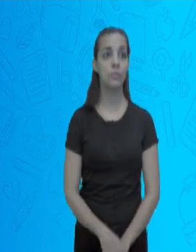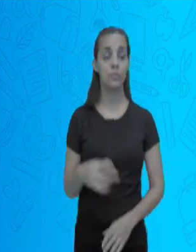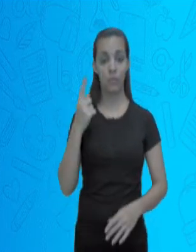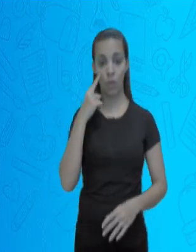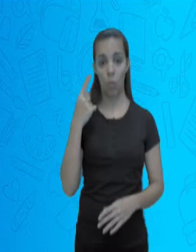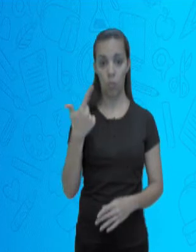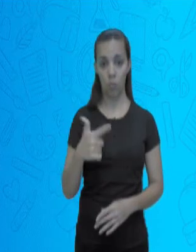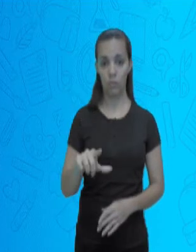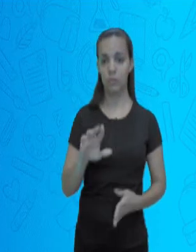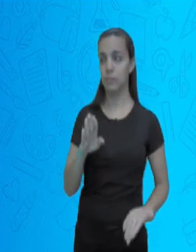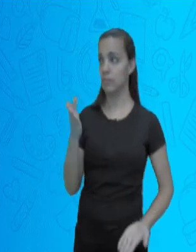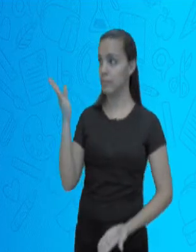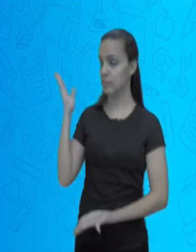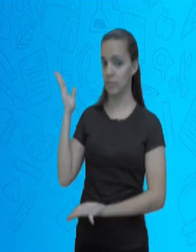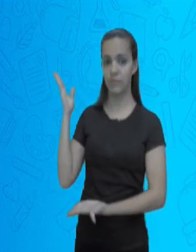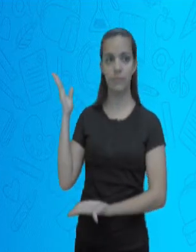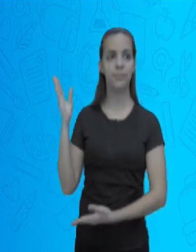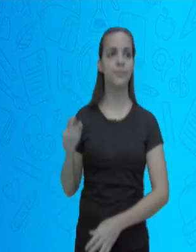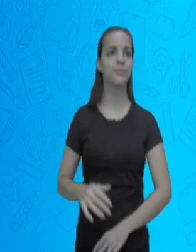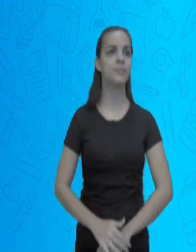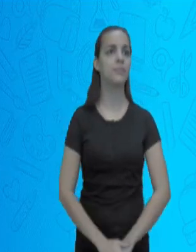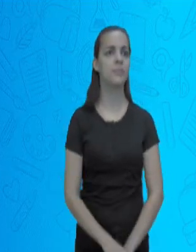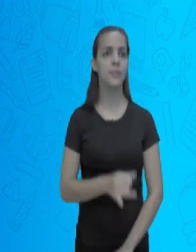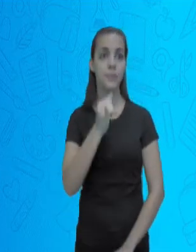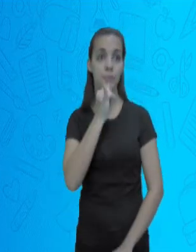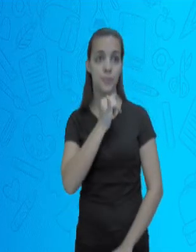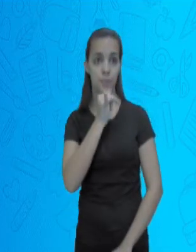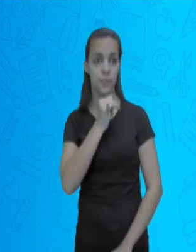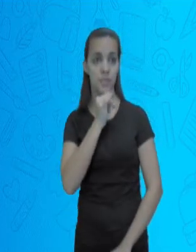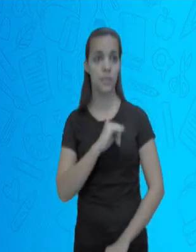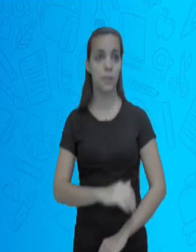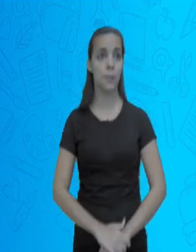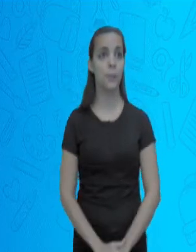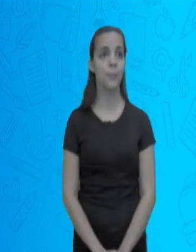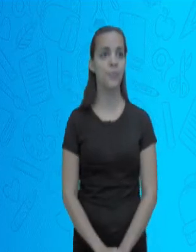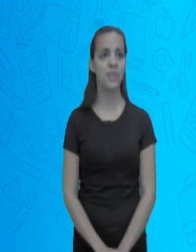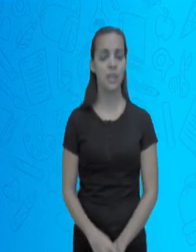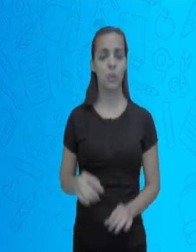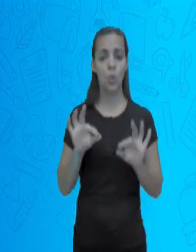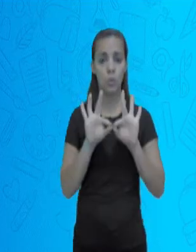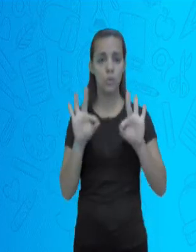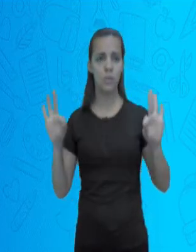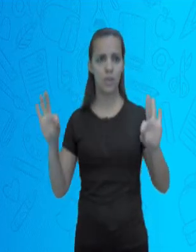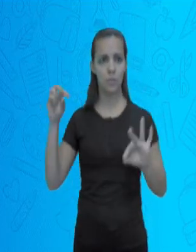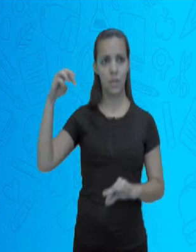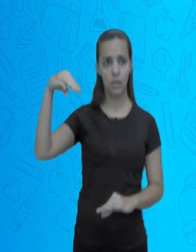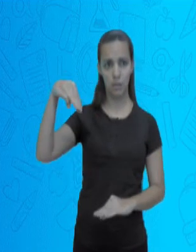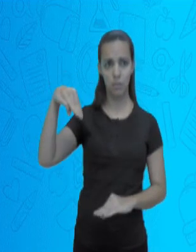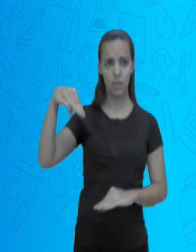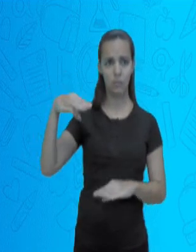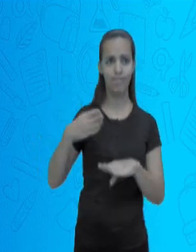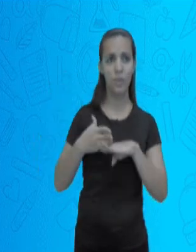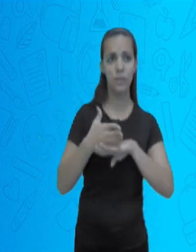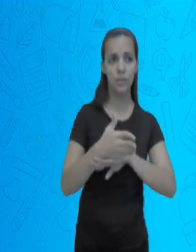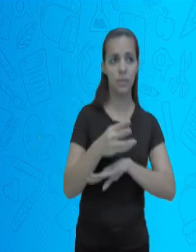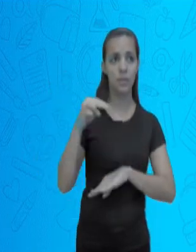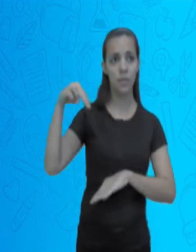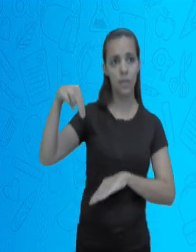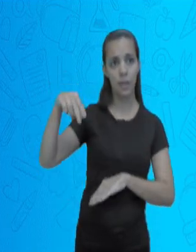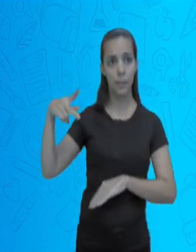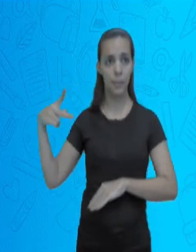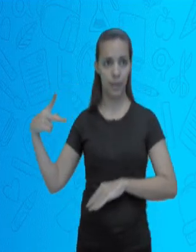Outra observação, veja este exemplo. Nós temos aqui o segmento MN